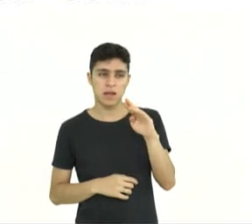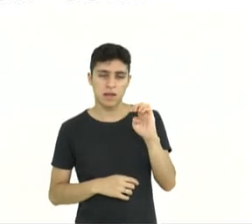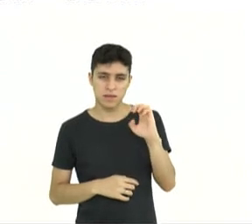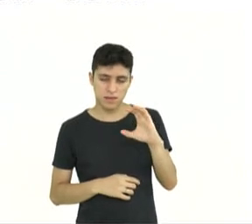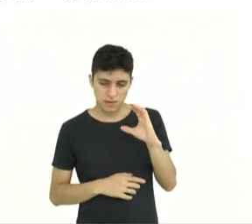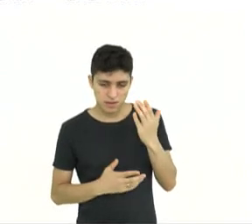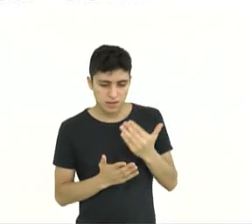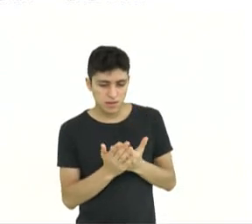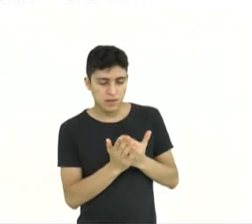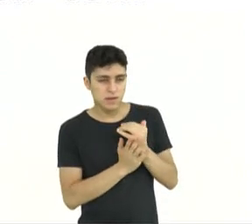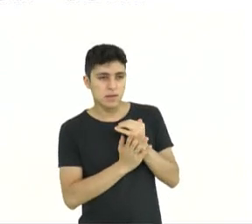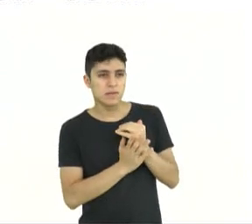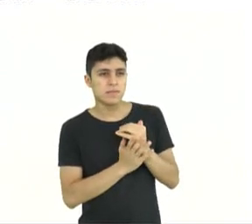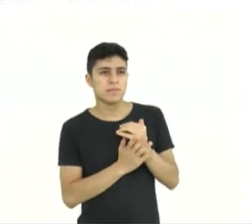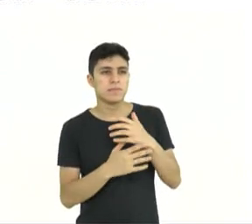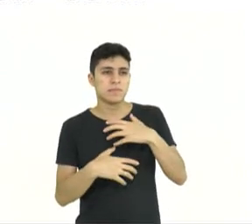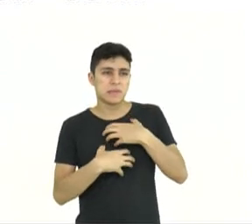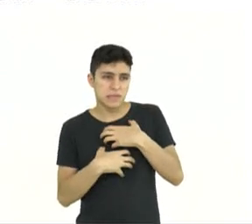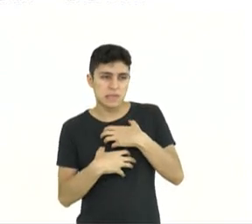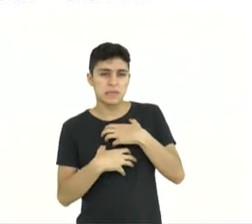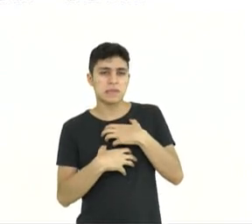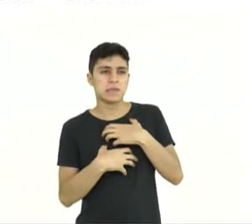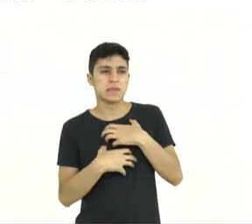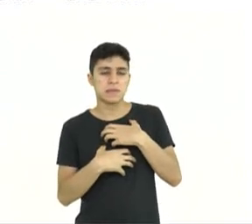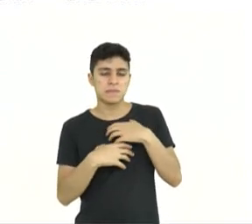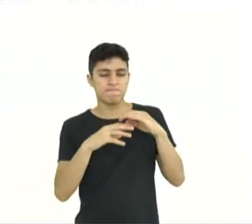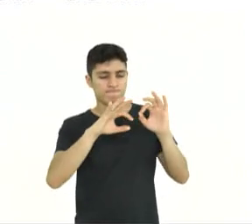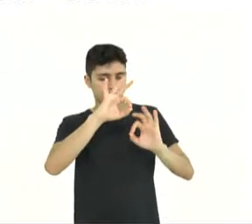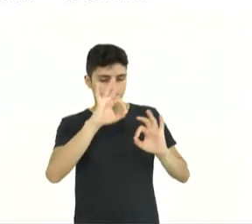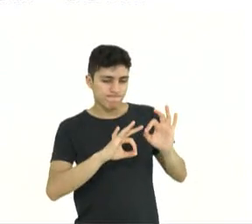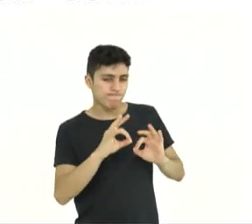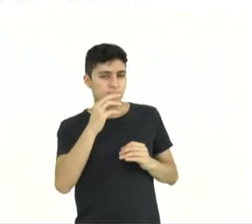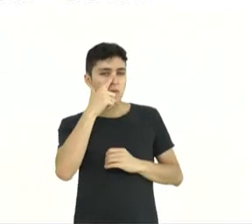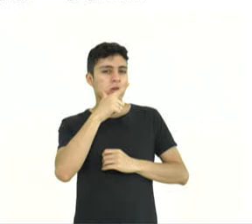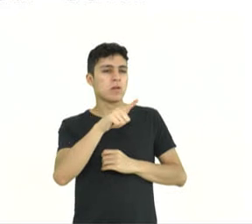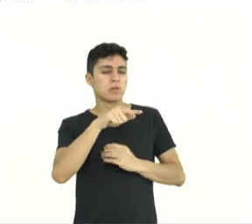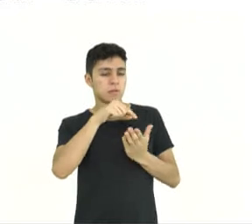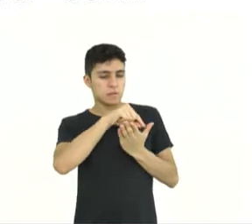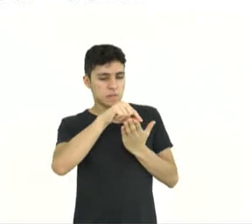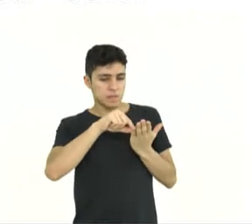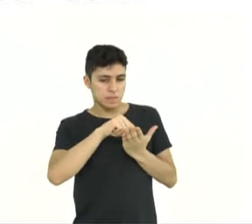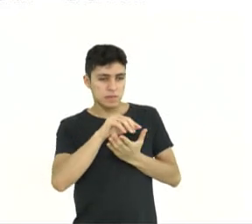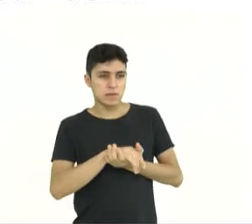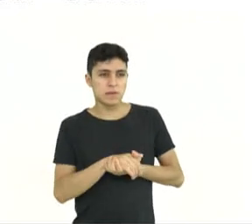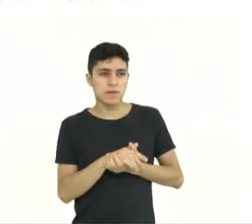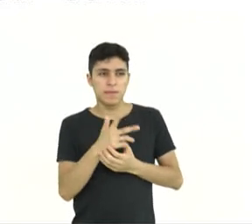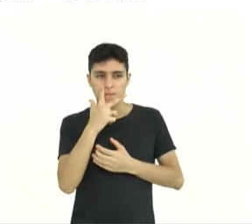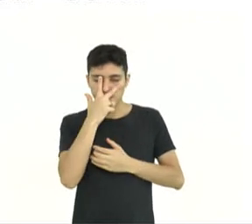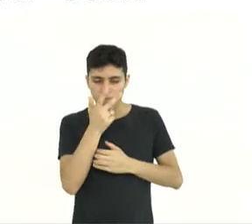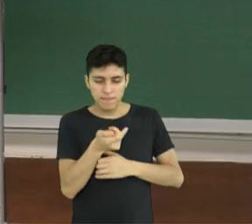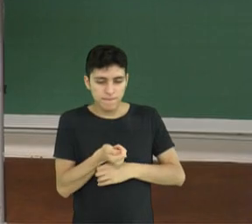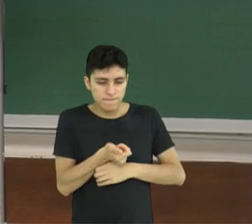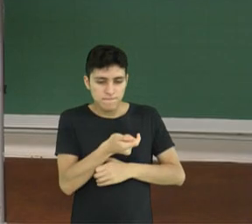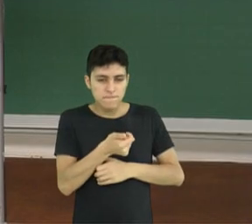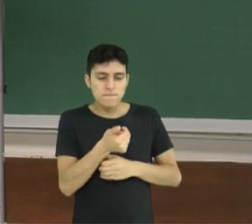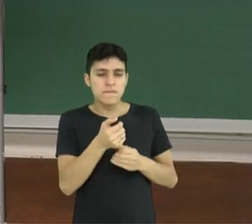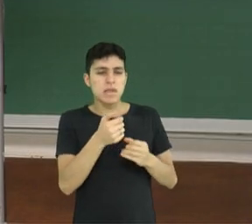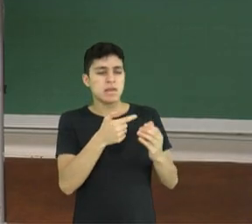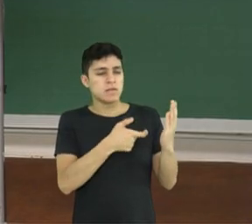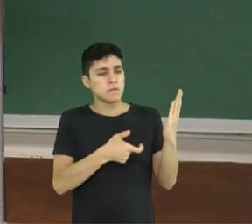gravação como técnica dos caxixis né das cuspe delas para obter o efeito pontilhado espirrava uma tinta